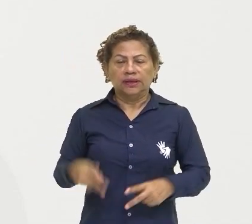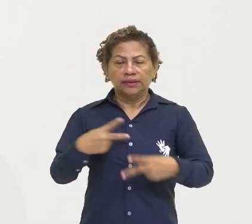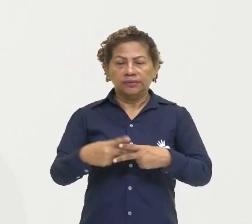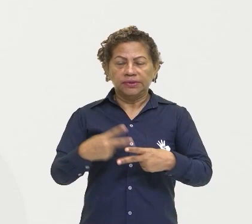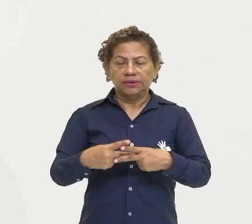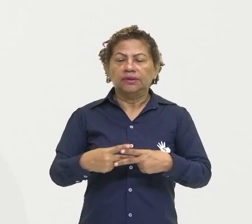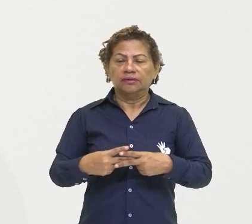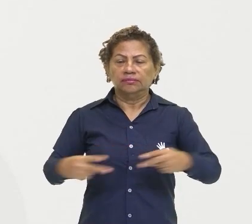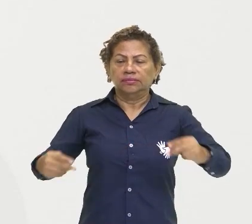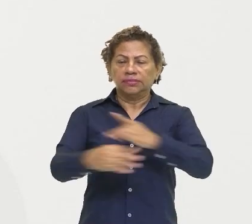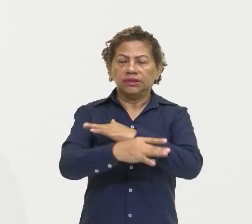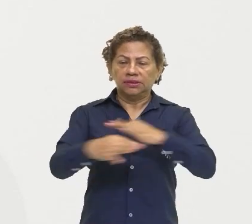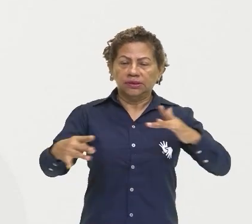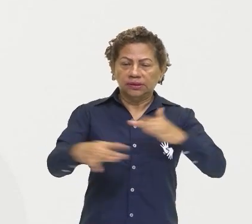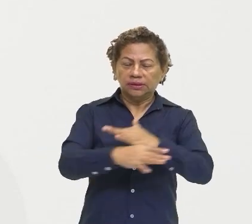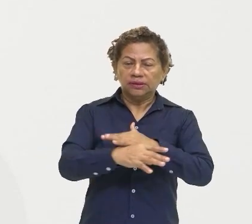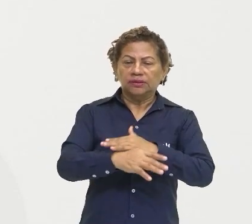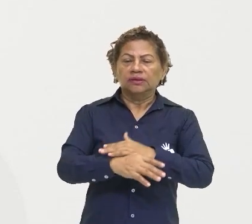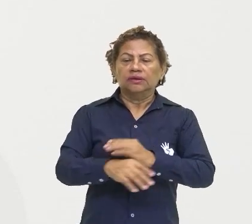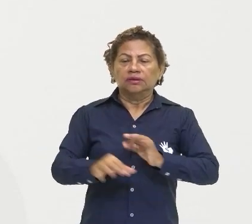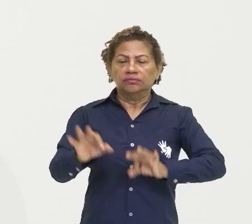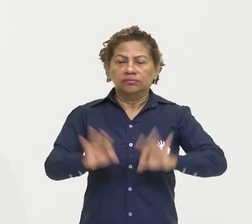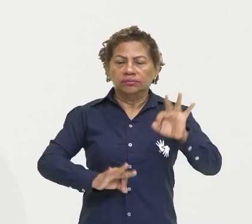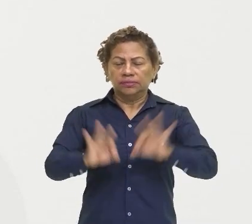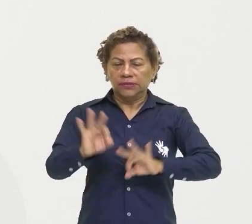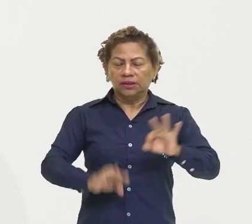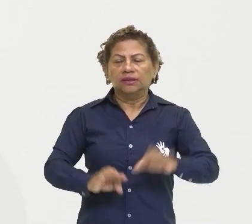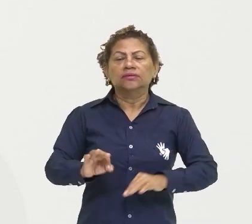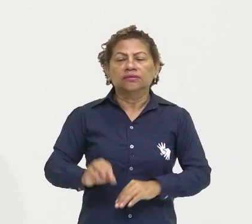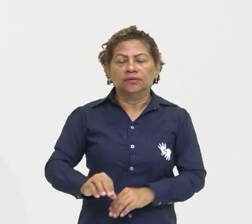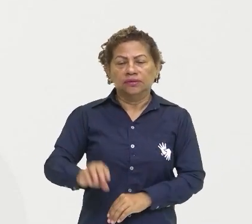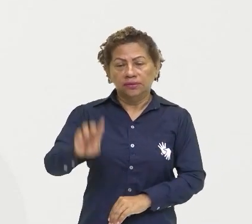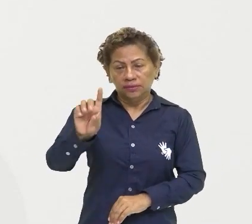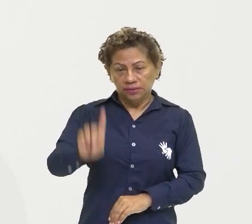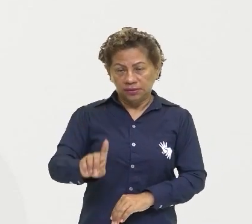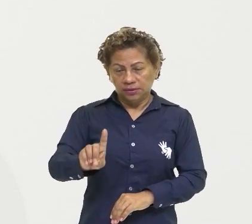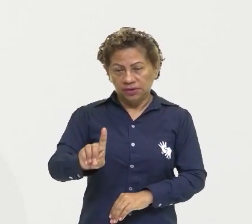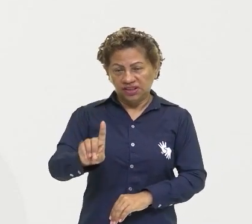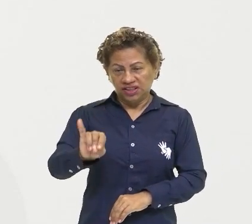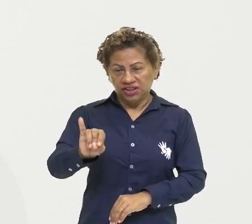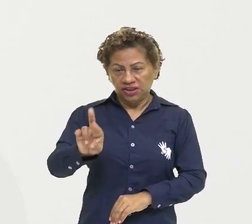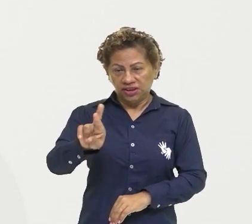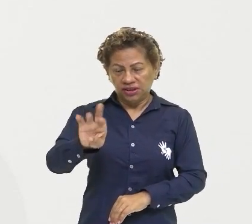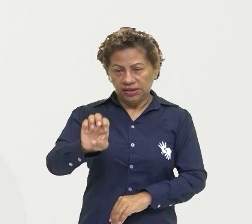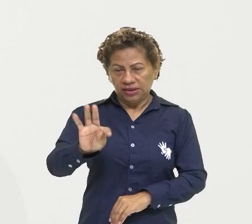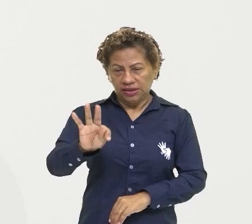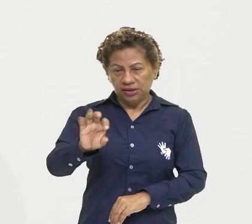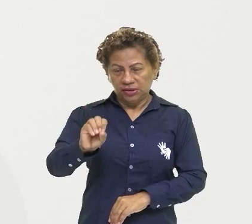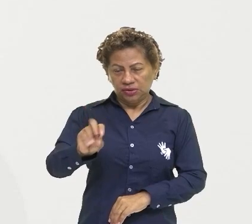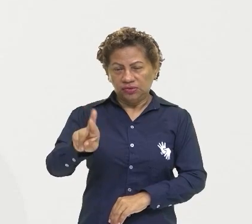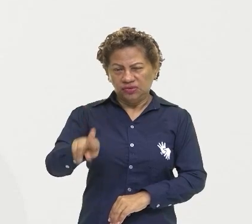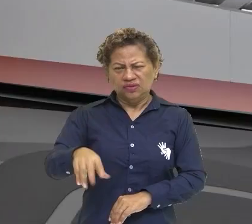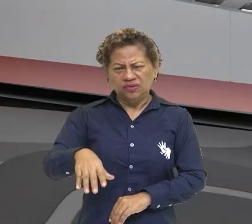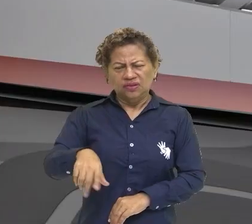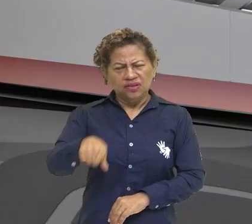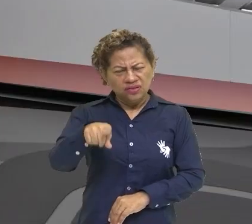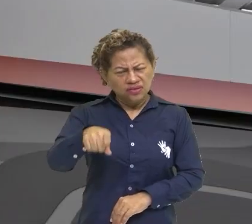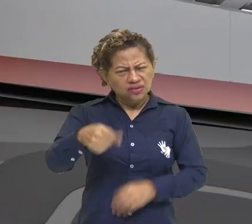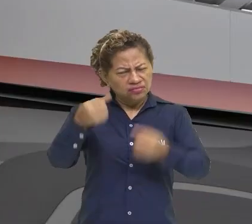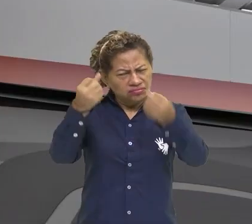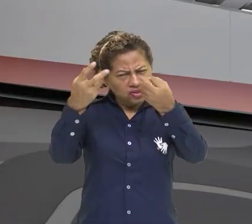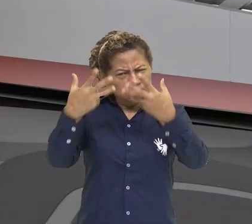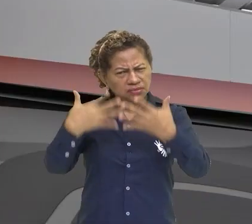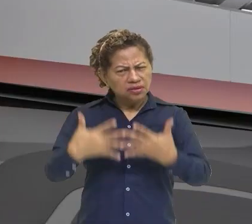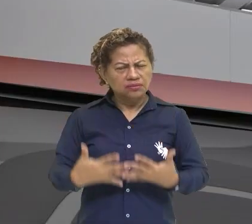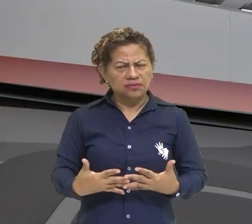cidades e a importância do plano diretor, tá bom? Eu falei para vocês que a administração das cidades ou dos